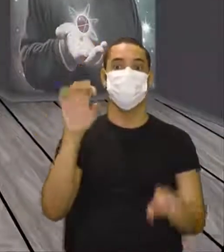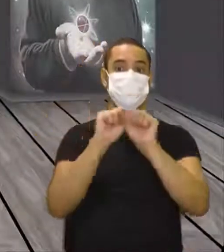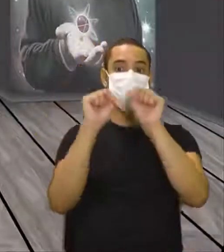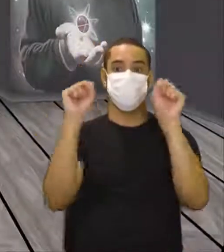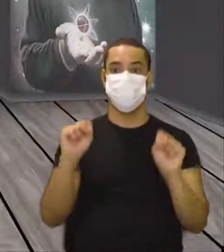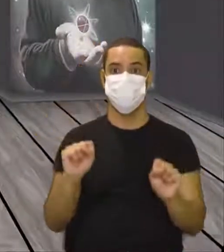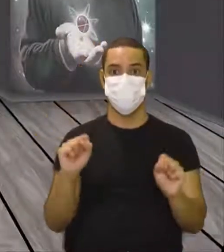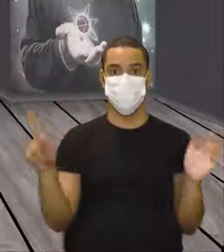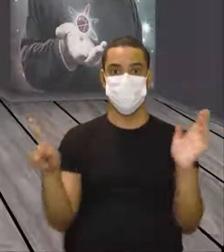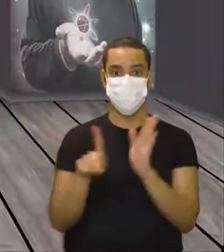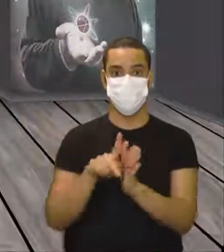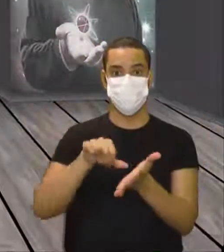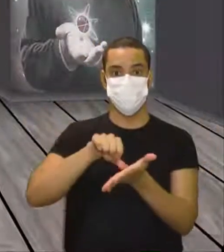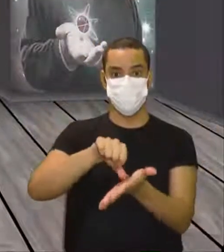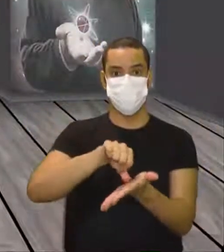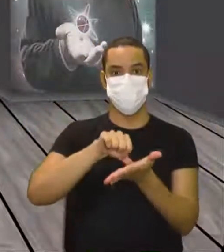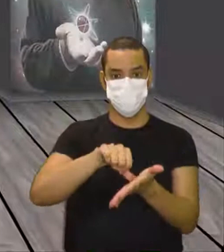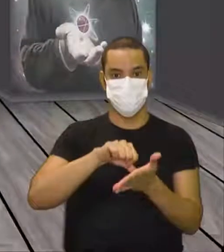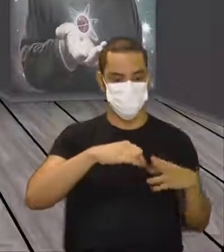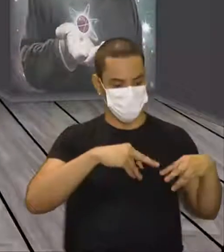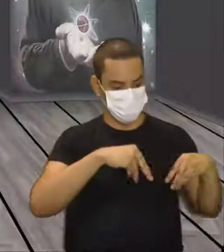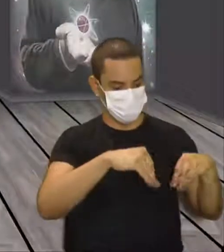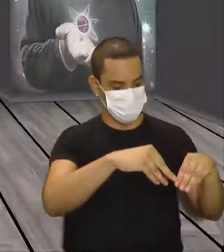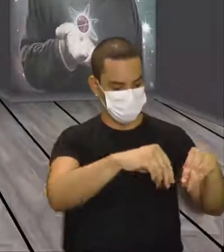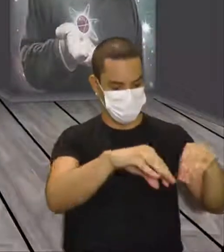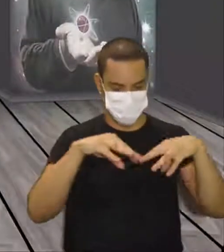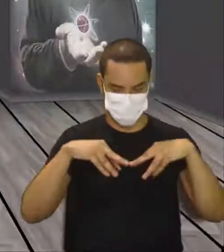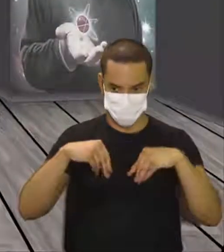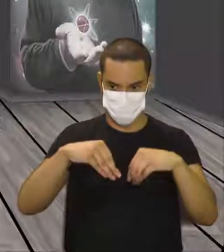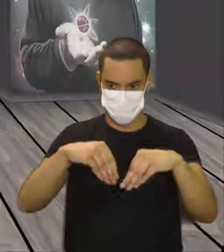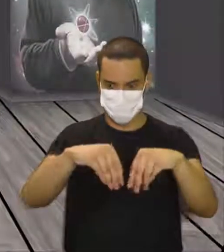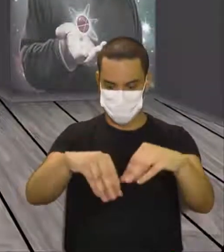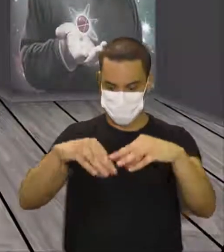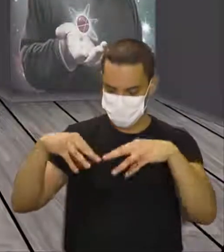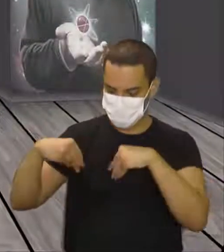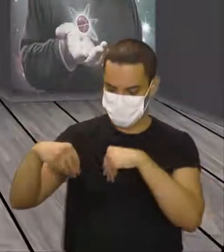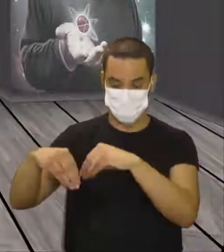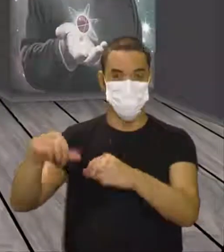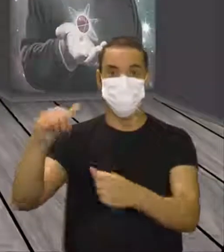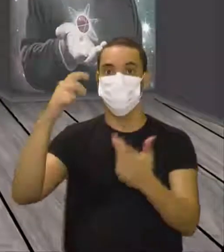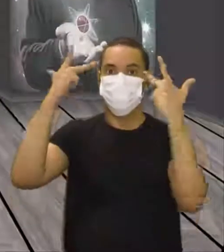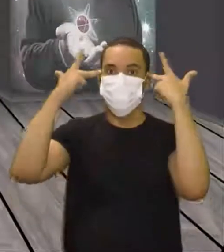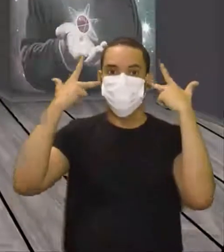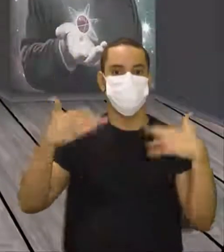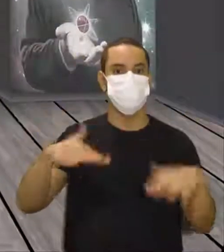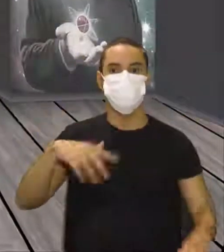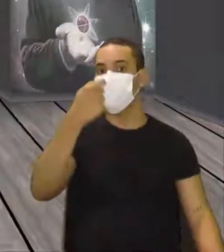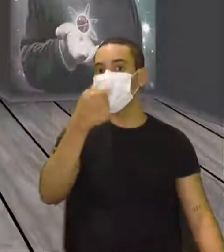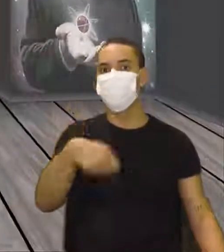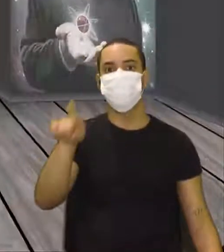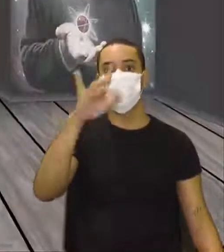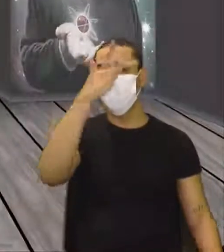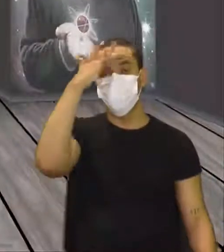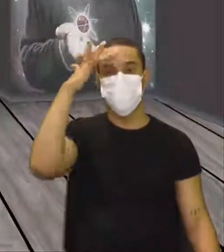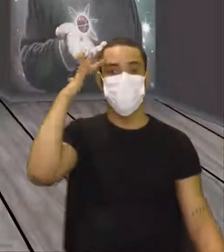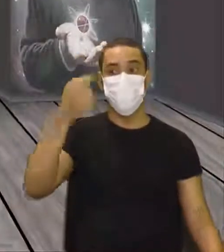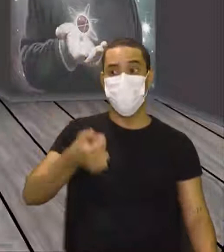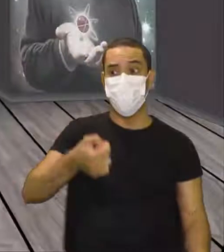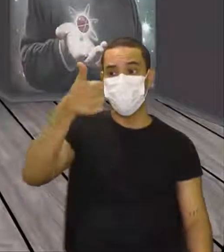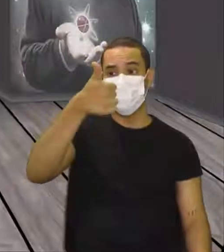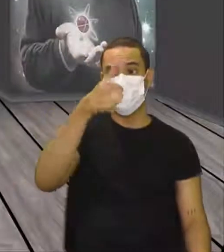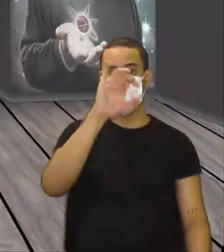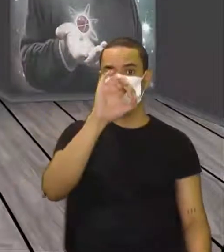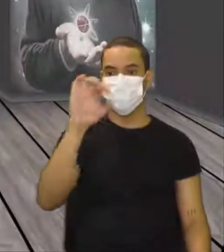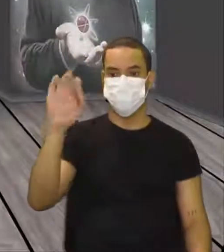de GPS que faz um plantio praticamente, vamos dizer assim, 100%, quase 100%.